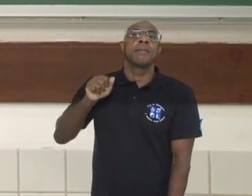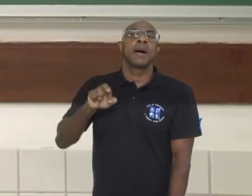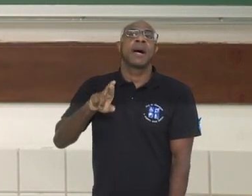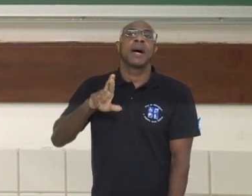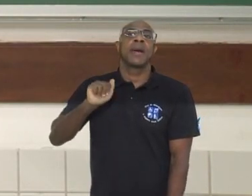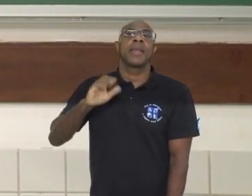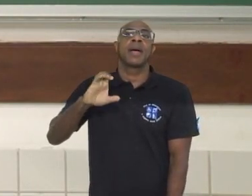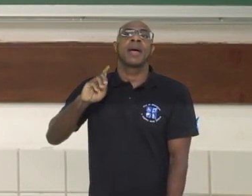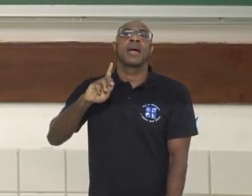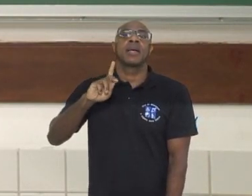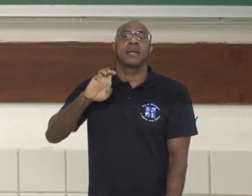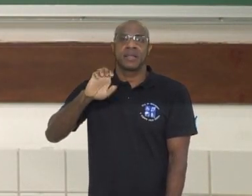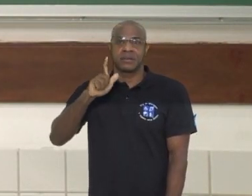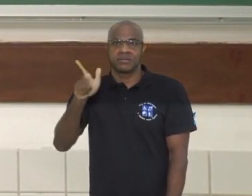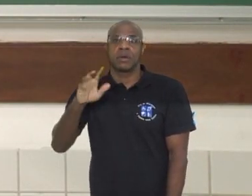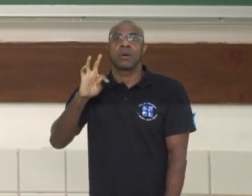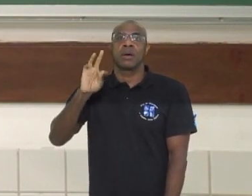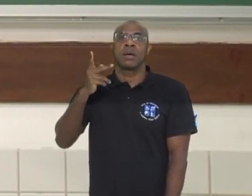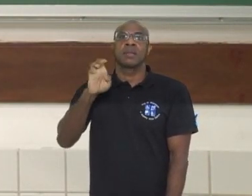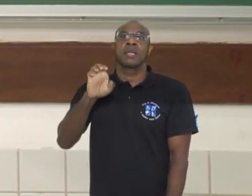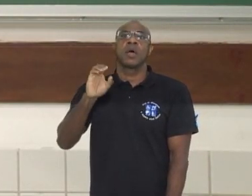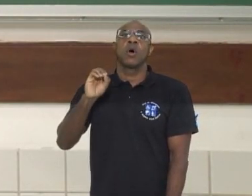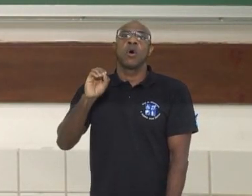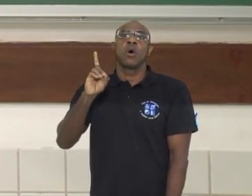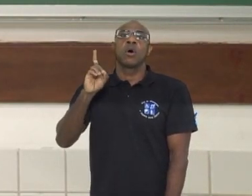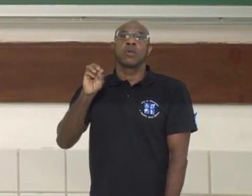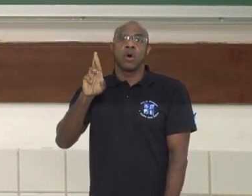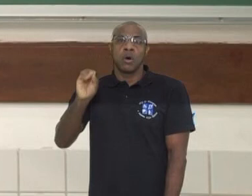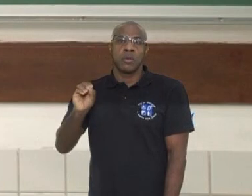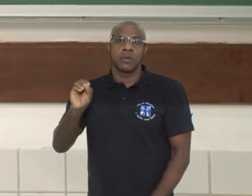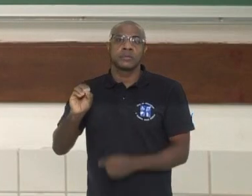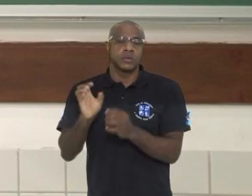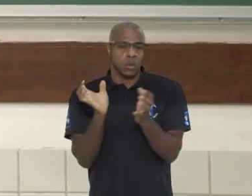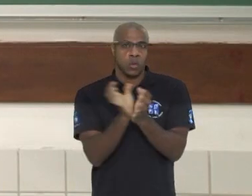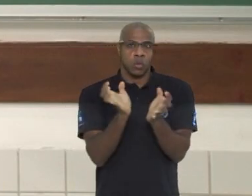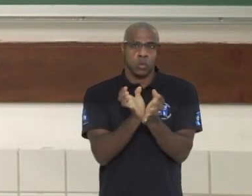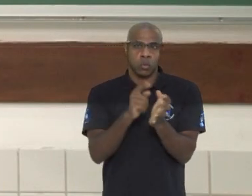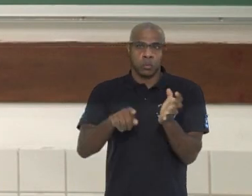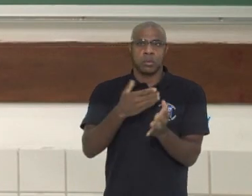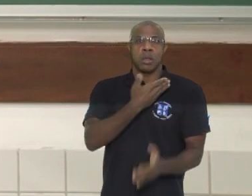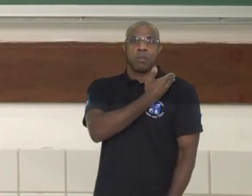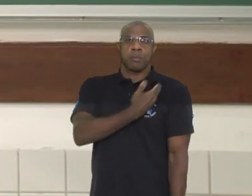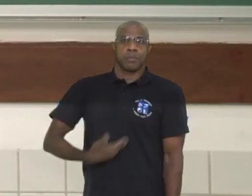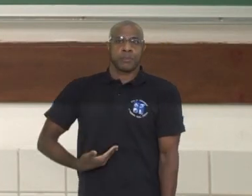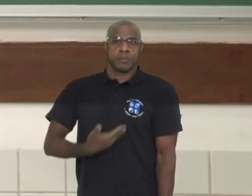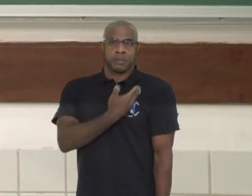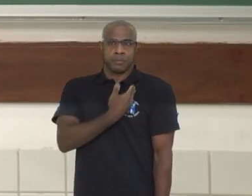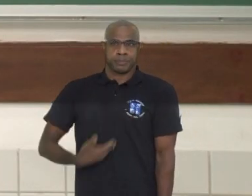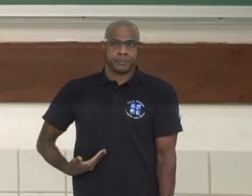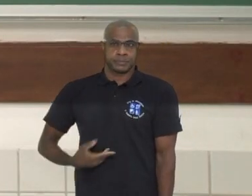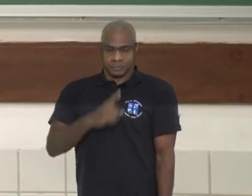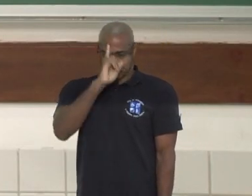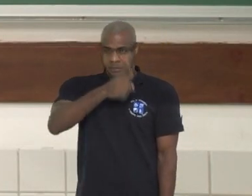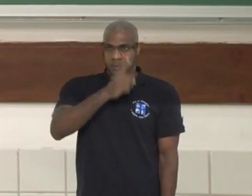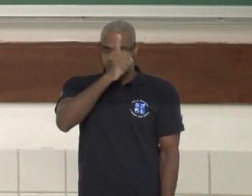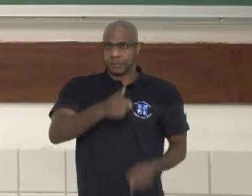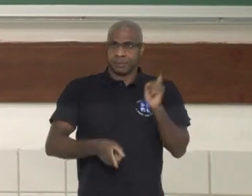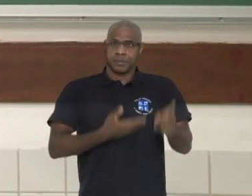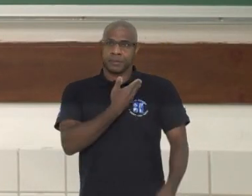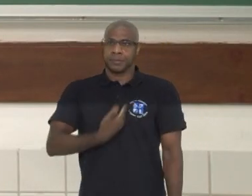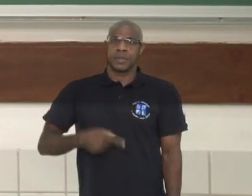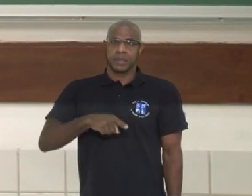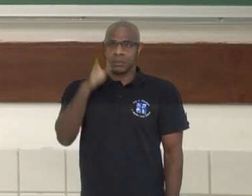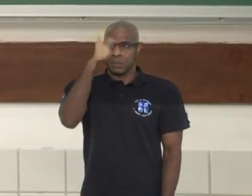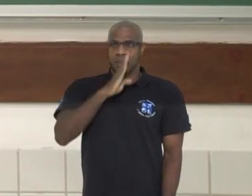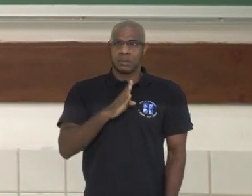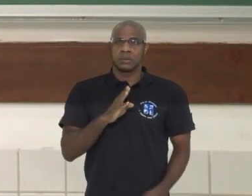militar. O Marechal Deodoro e toda a sua equipe que governou o Brasil em seus primeiros anos de república fizeram o